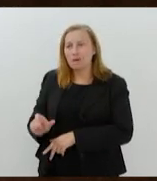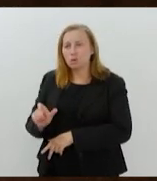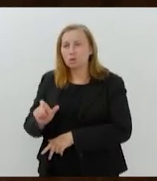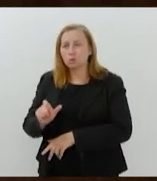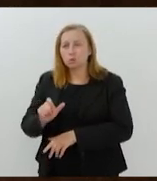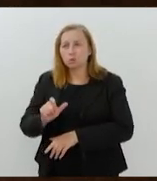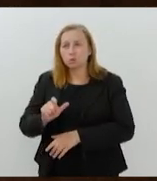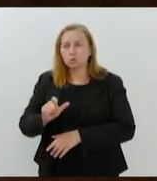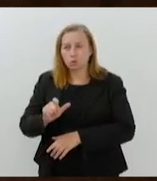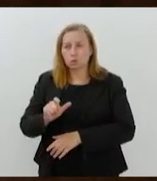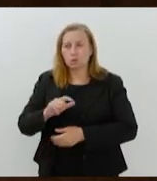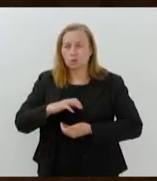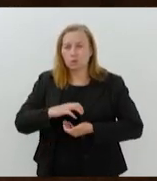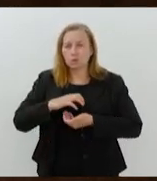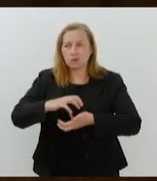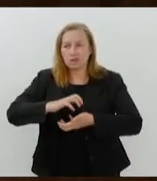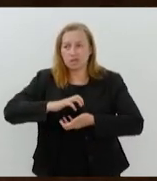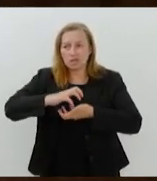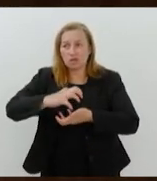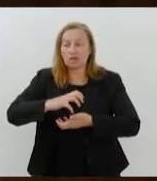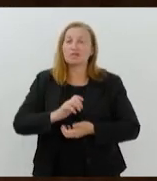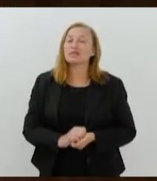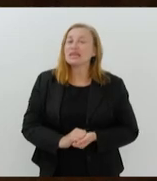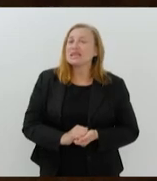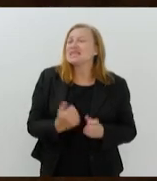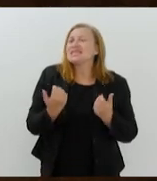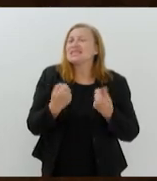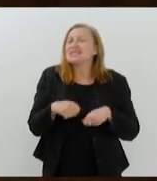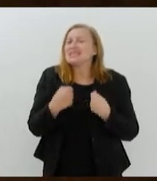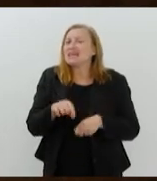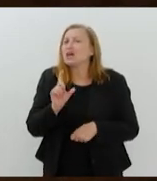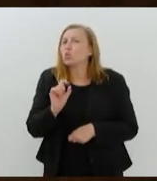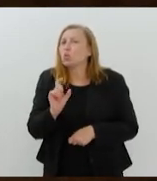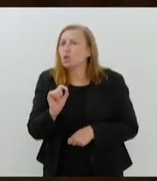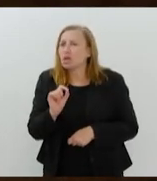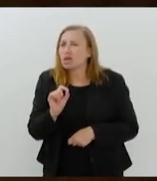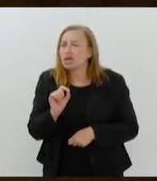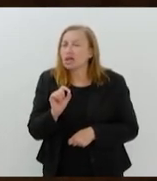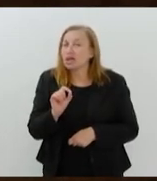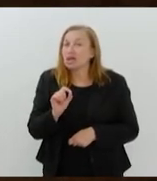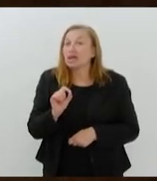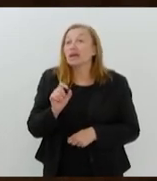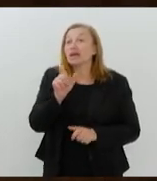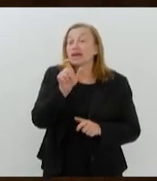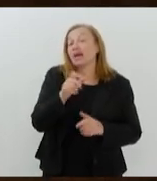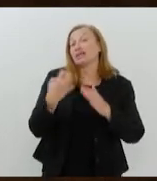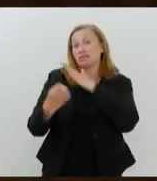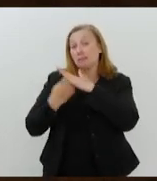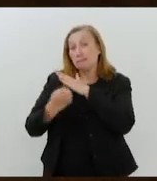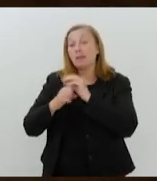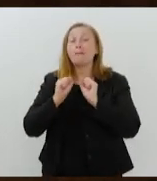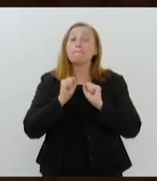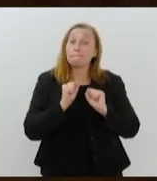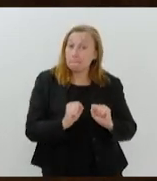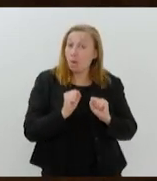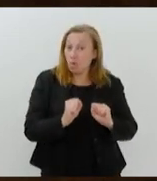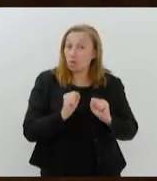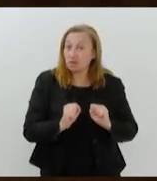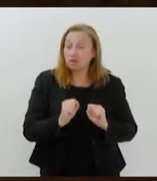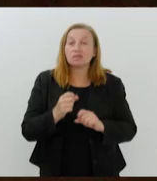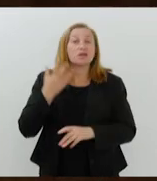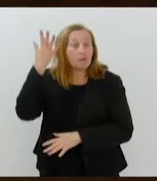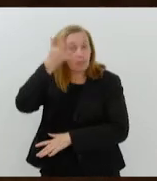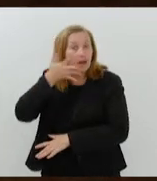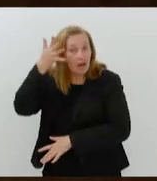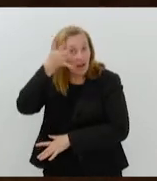é necessário que as empresas possam fazer